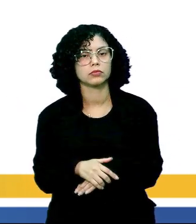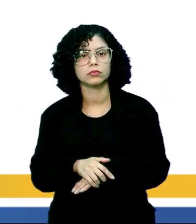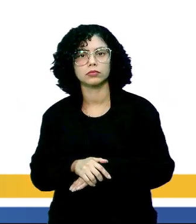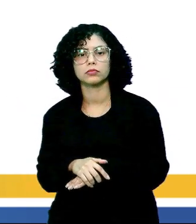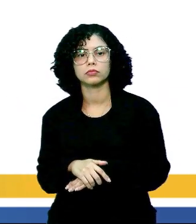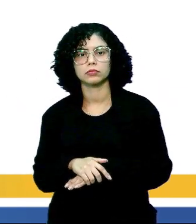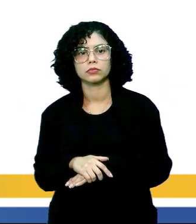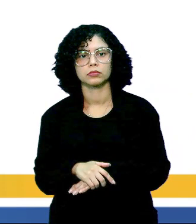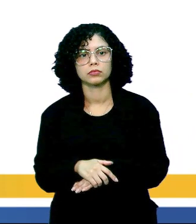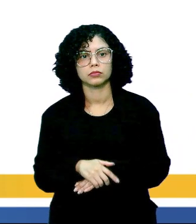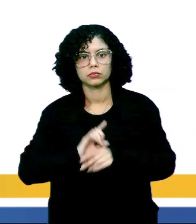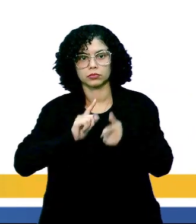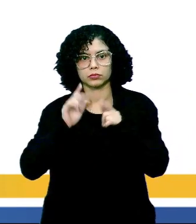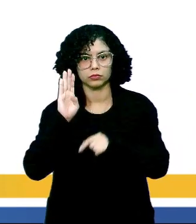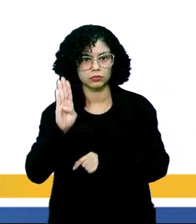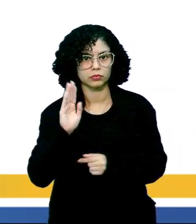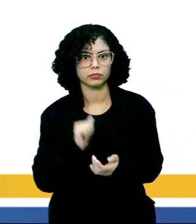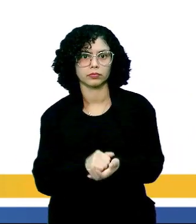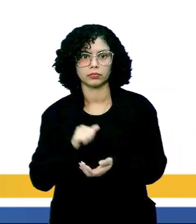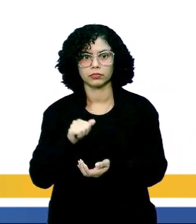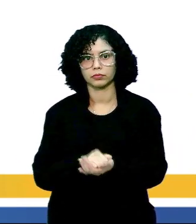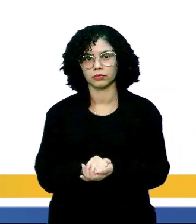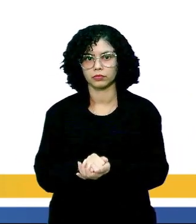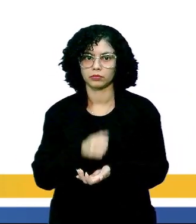velhas. Letra B.